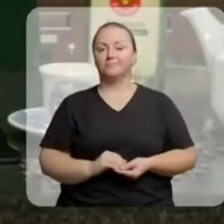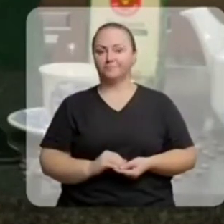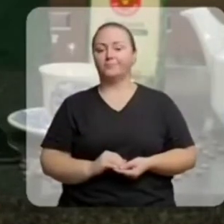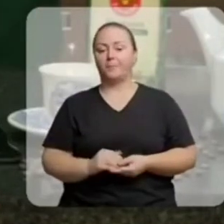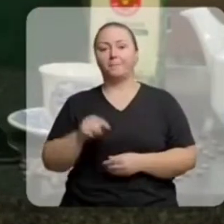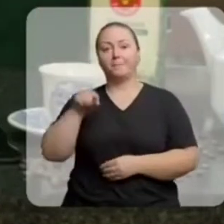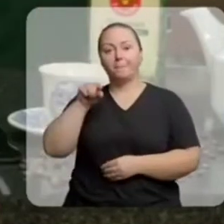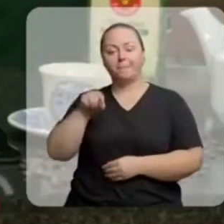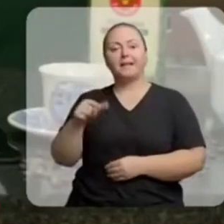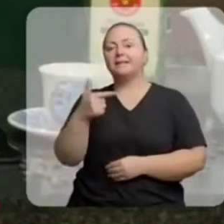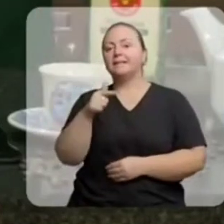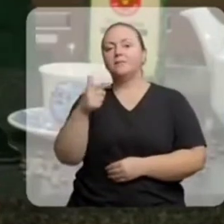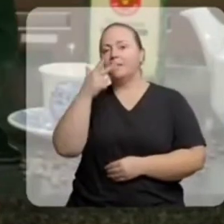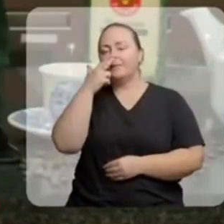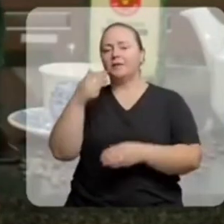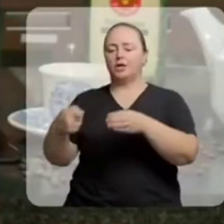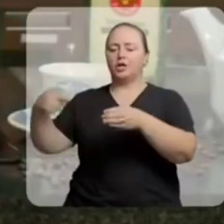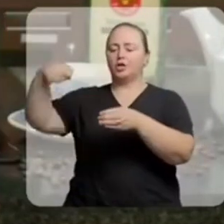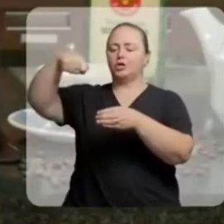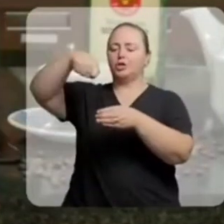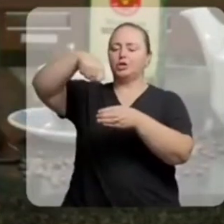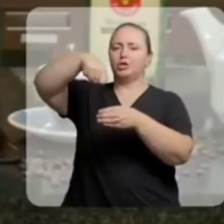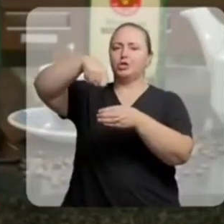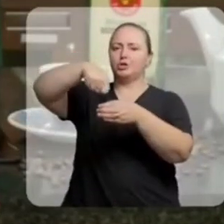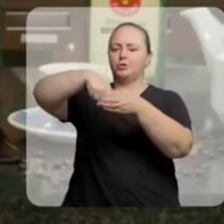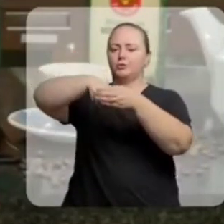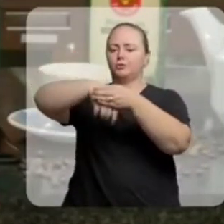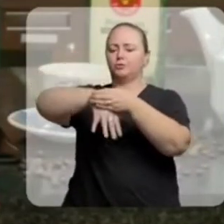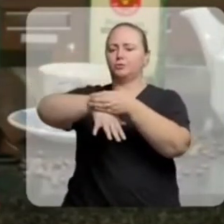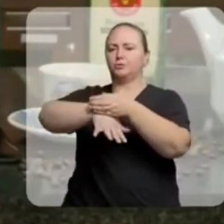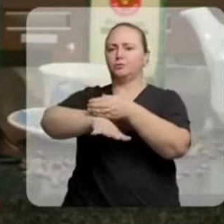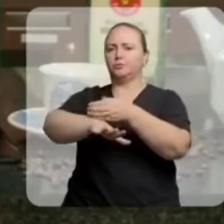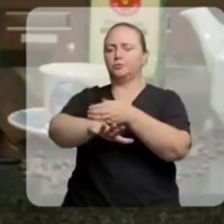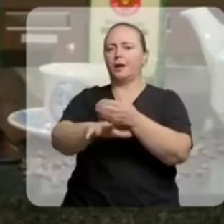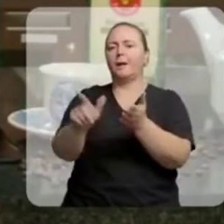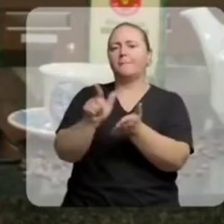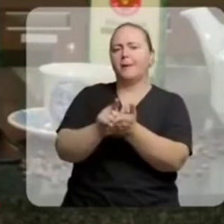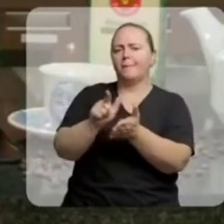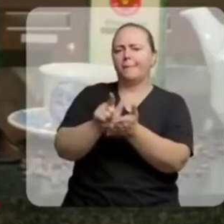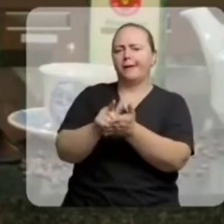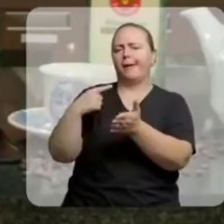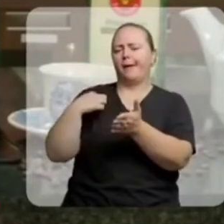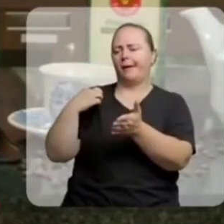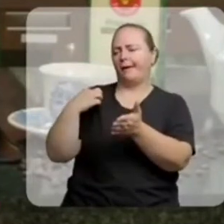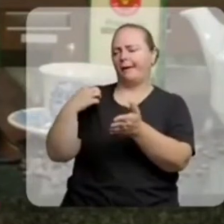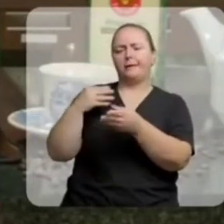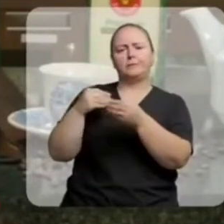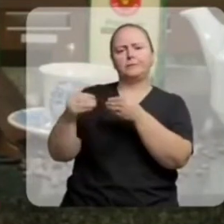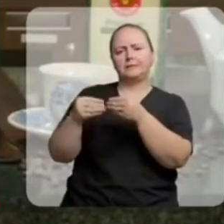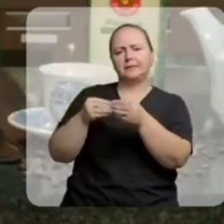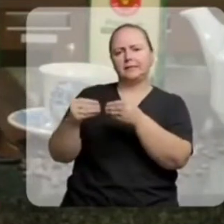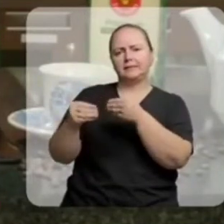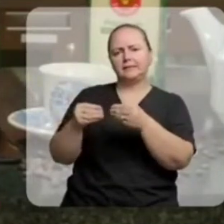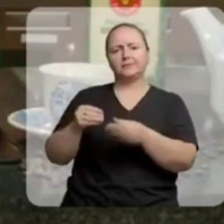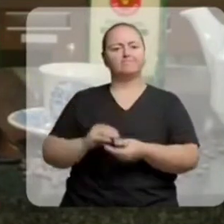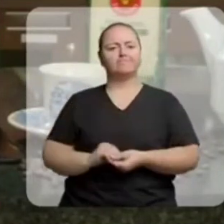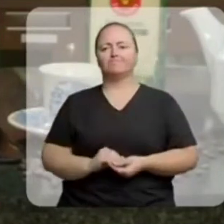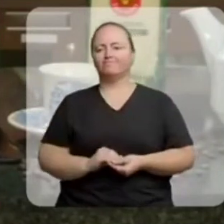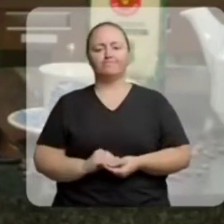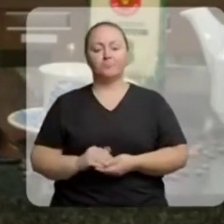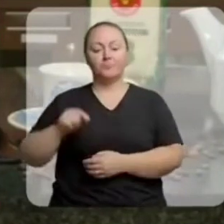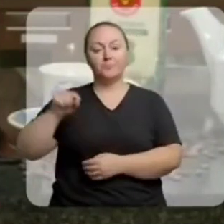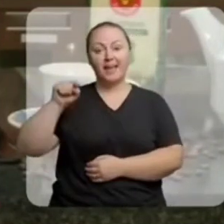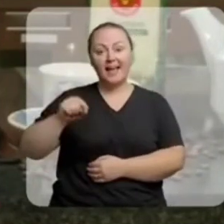café filtrado, que utiliza, né, então, o papel ou o tecido, ele dá um